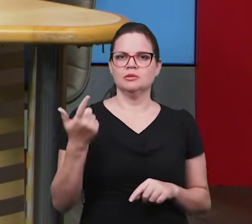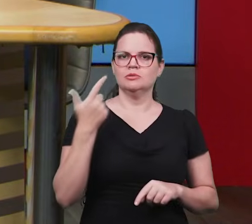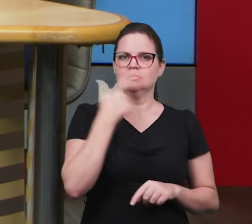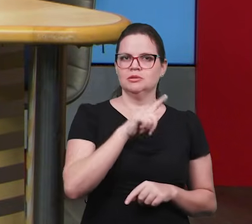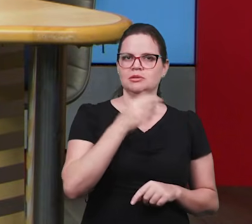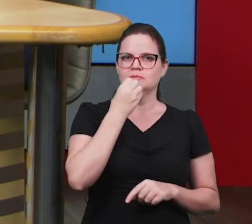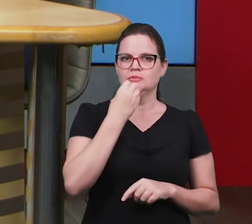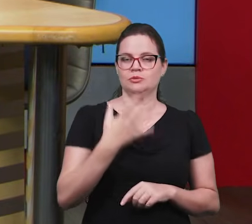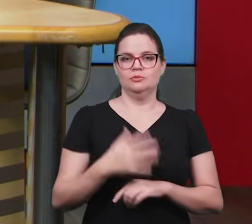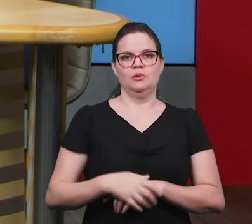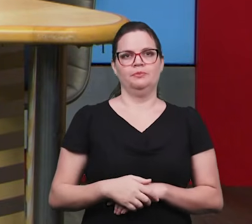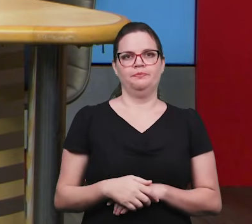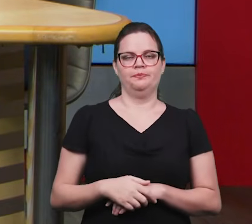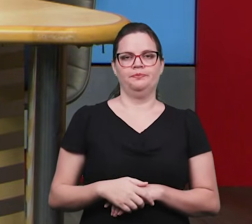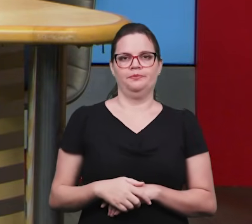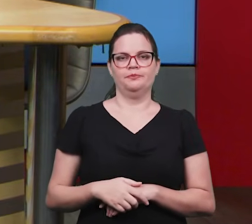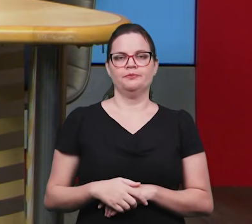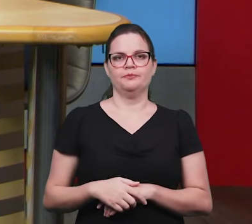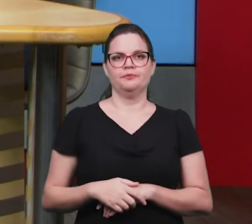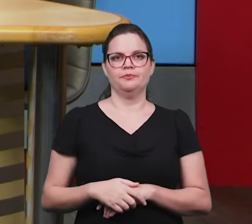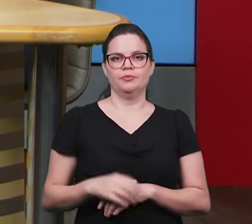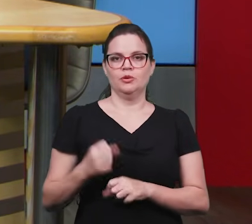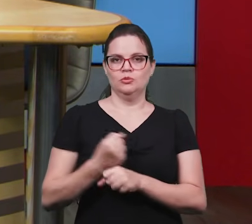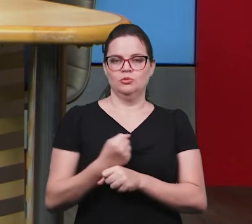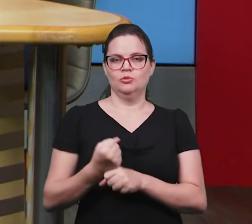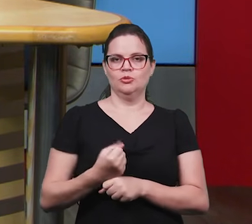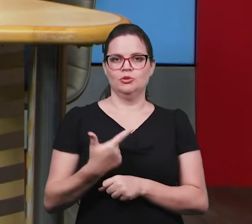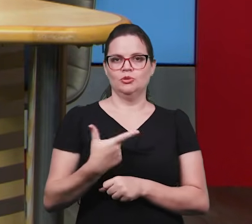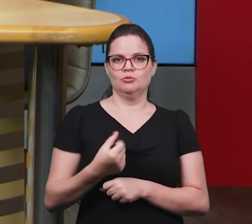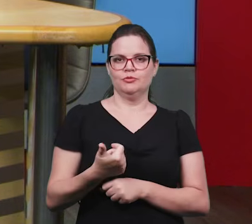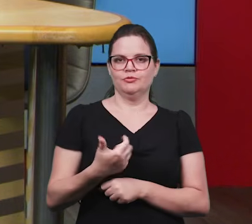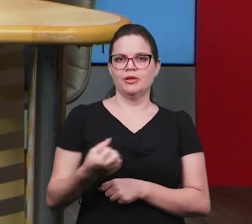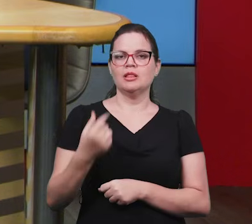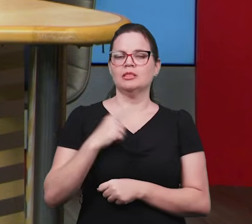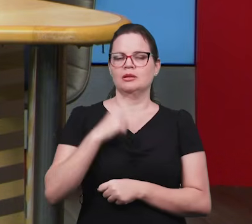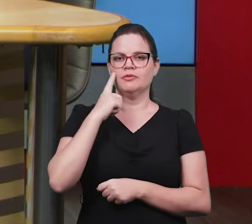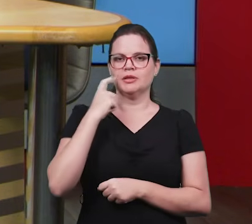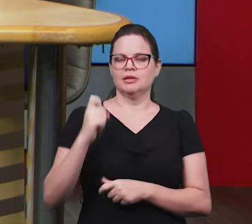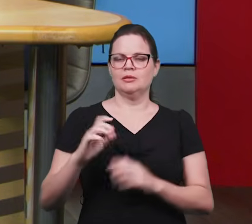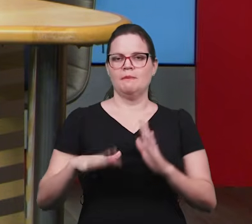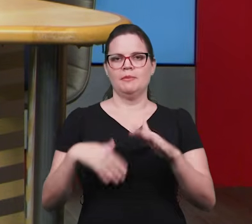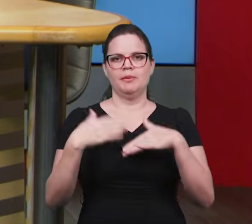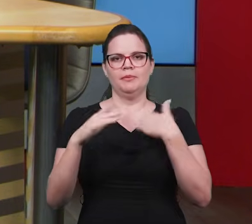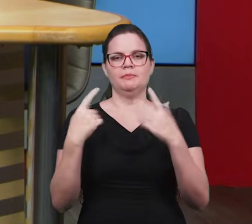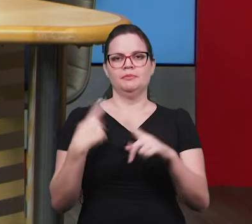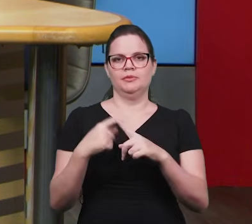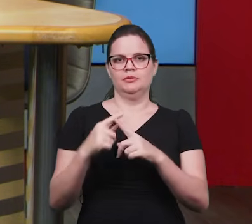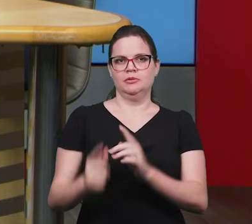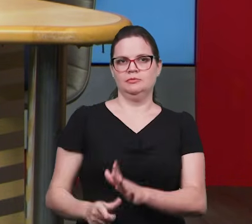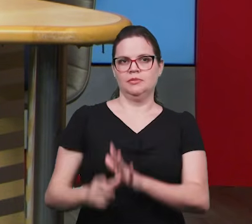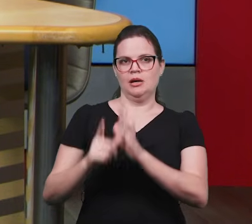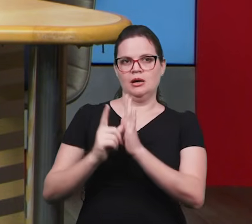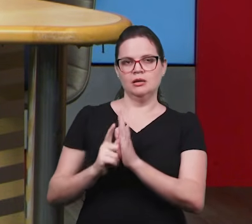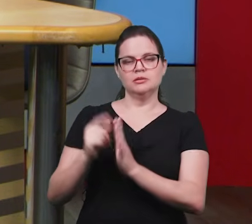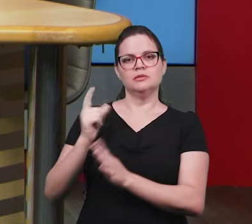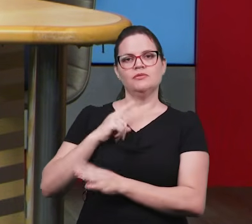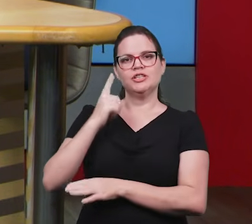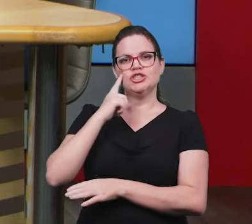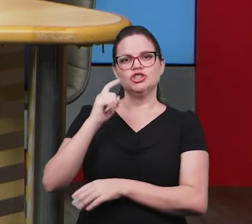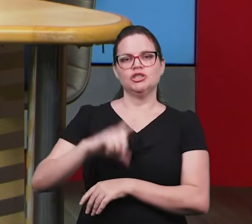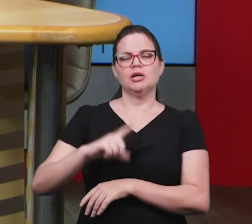Em 2026 a gente teve um avanço interessante, porque antes nosso processo era muito